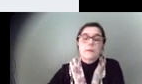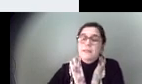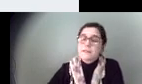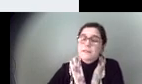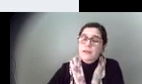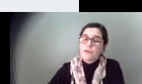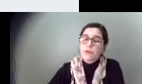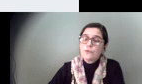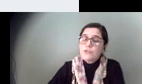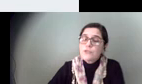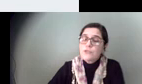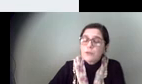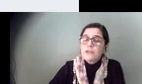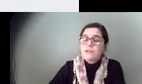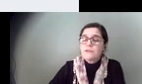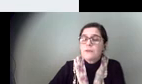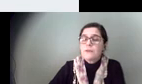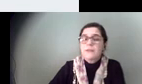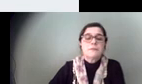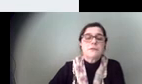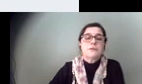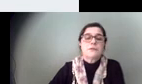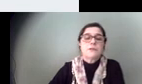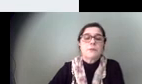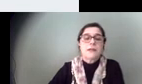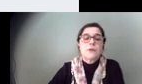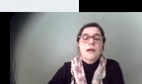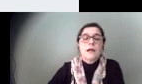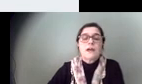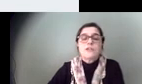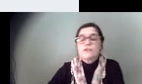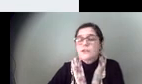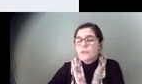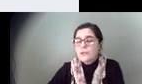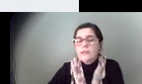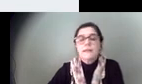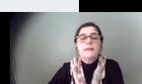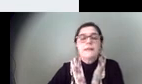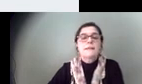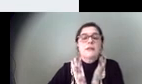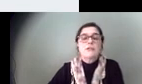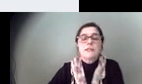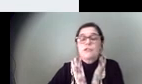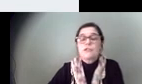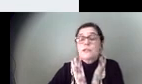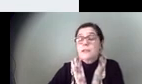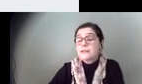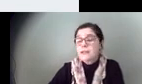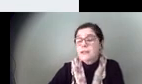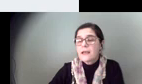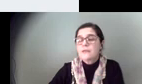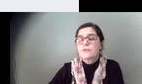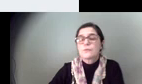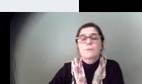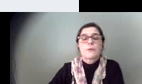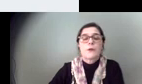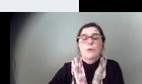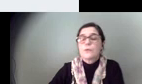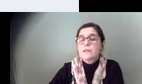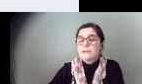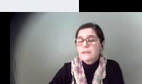da aprendizagem do aluno, se ele realmente estiver participando. Então, para isso, a gente fez todo aquele resgate, né, de